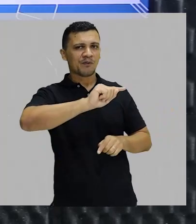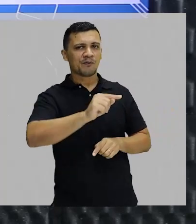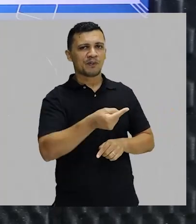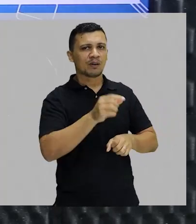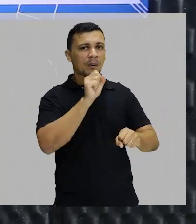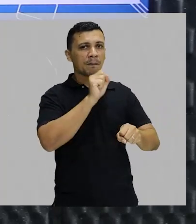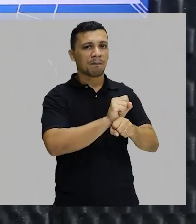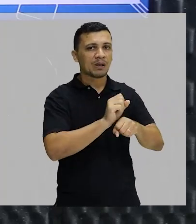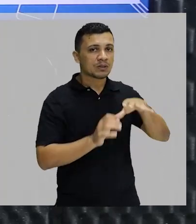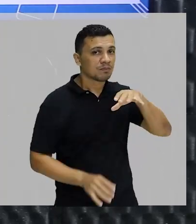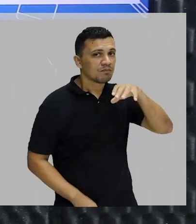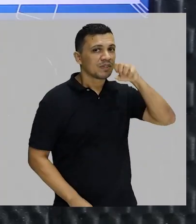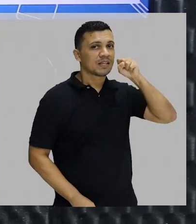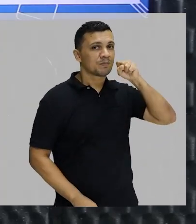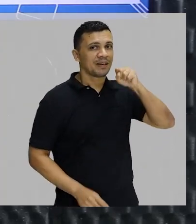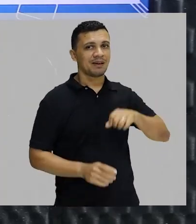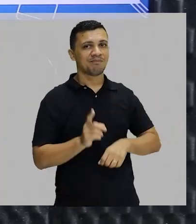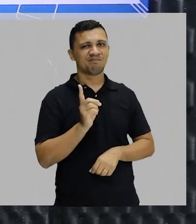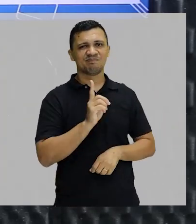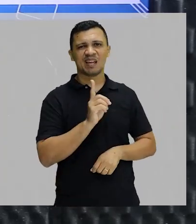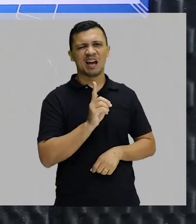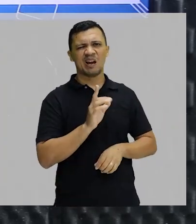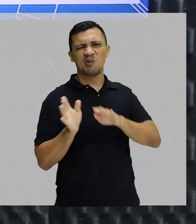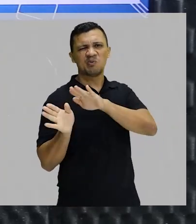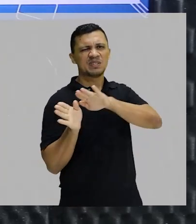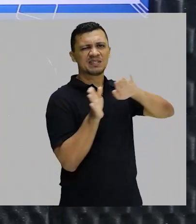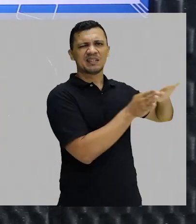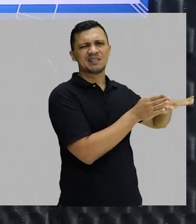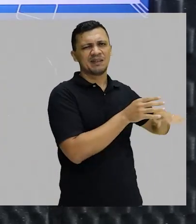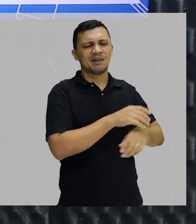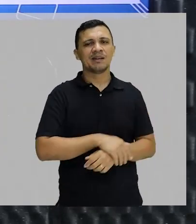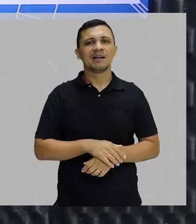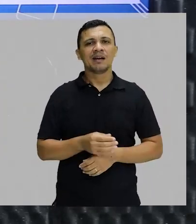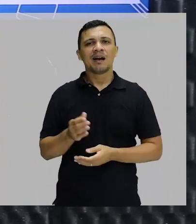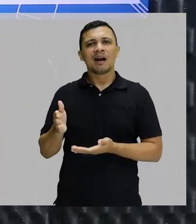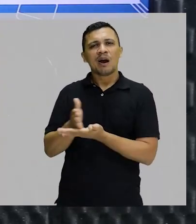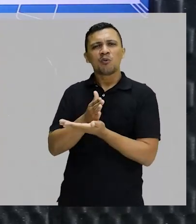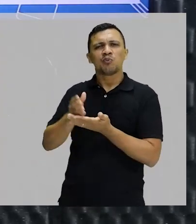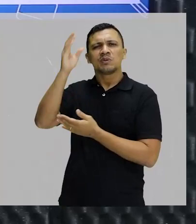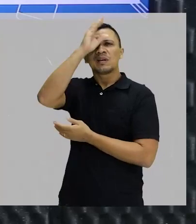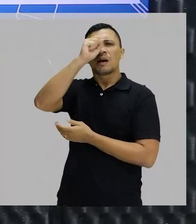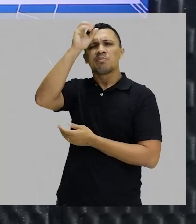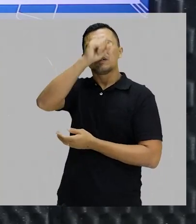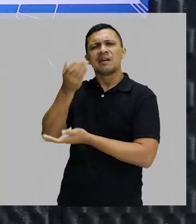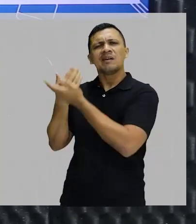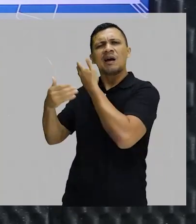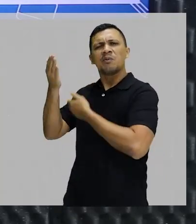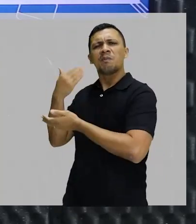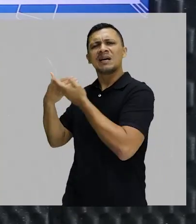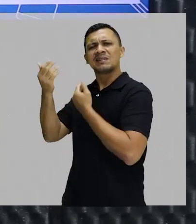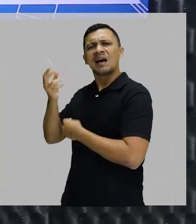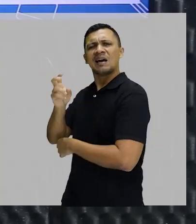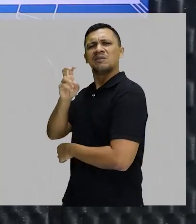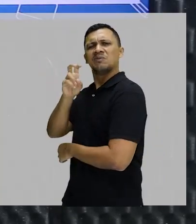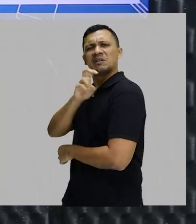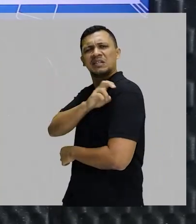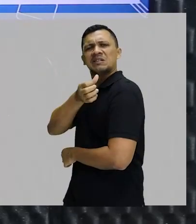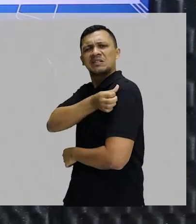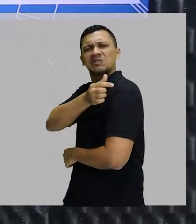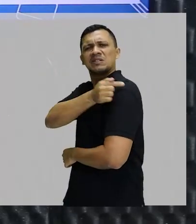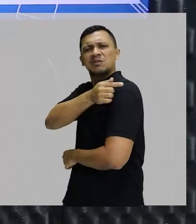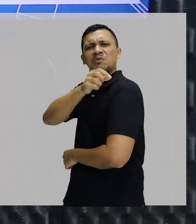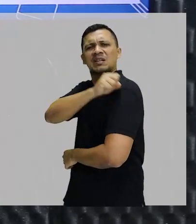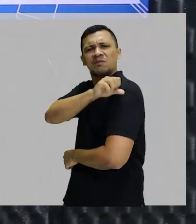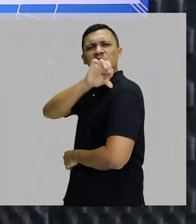respirar. Não, nada disso. Então, vamos esquecer. Eu sei que muita gente aprendeu assim, lá no fundamental, que é uma pequena pausa para respirar, mas